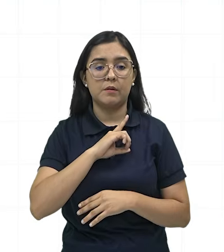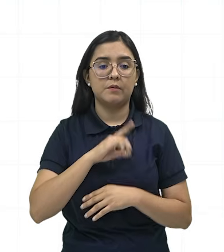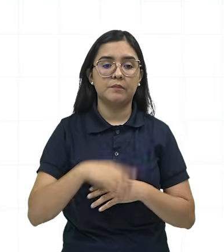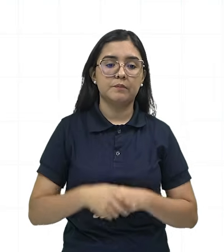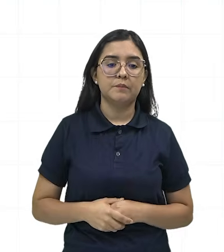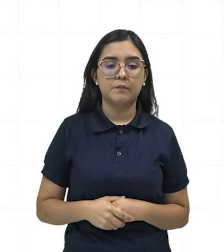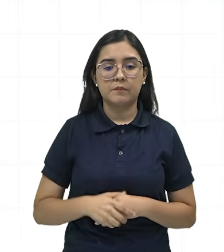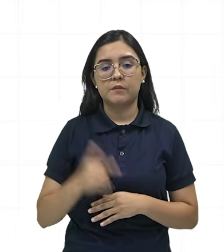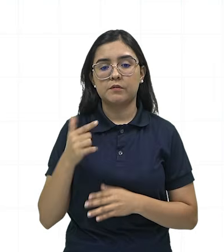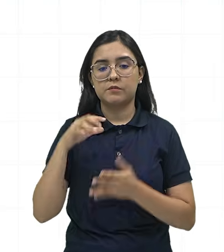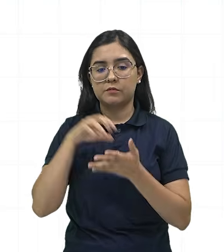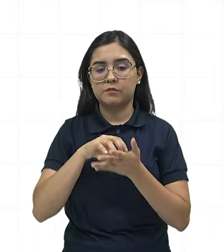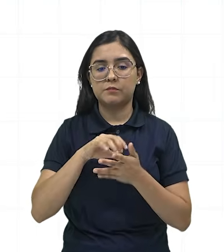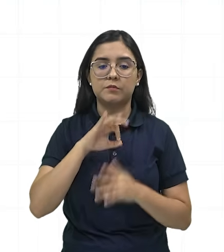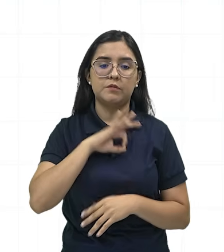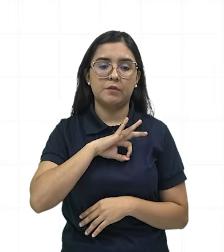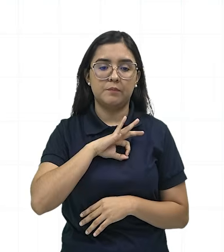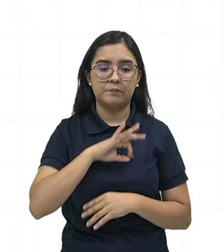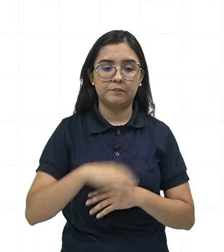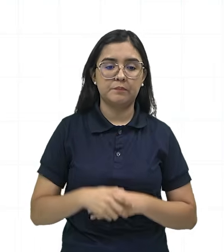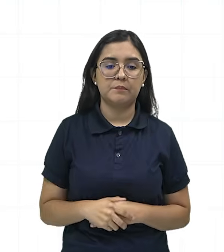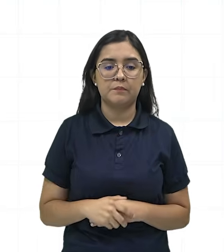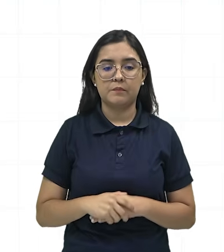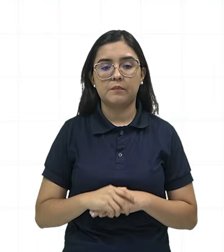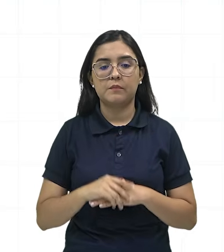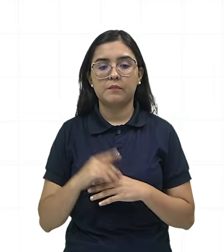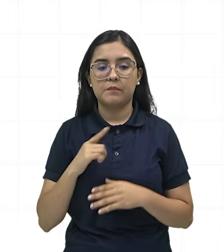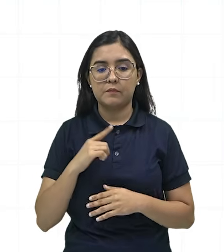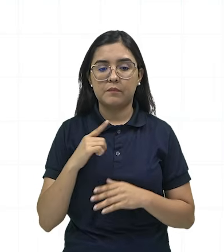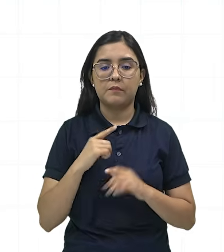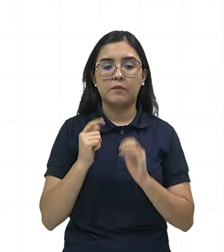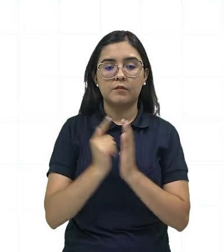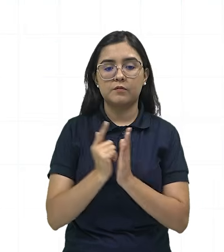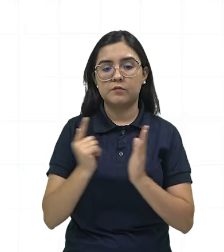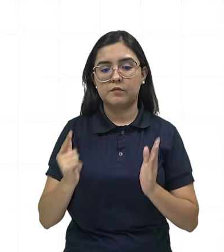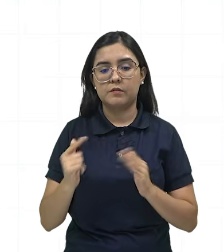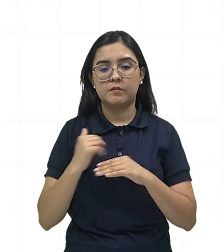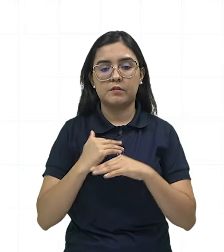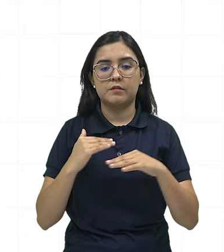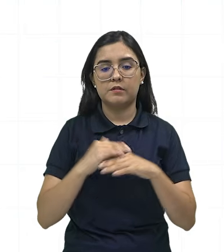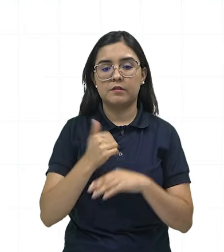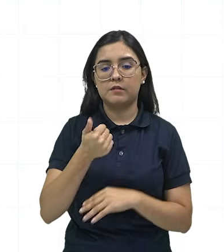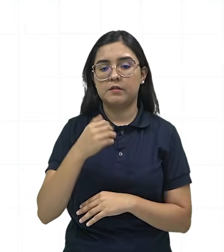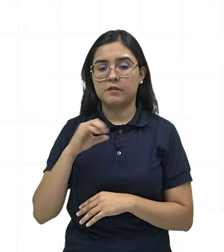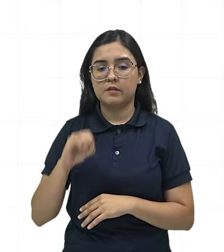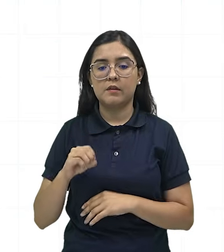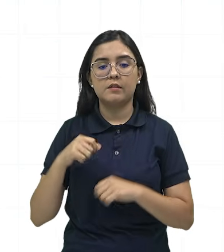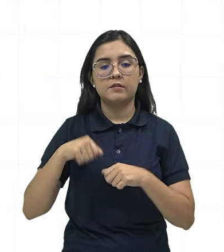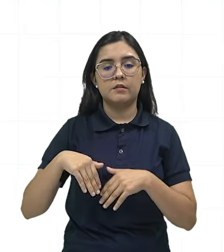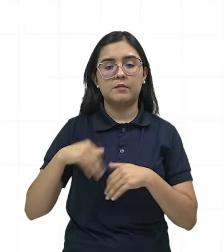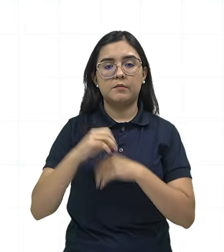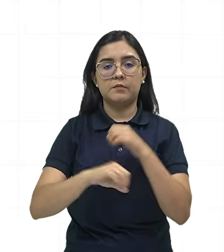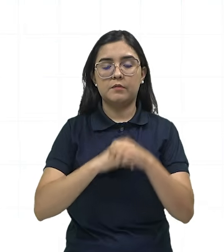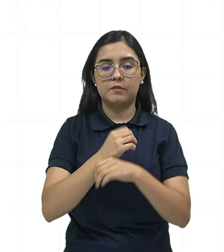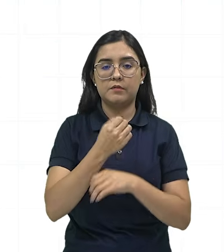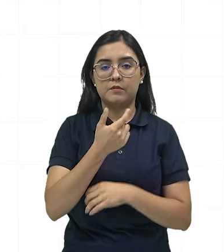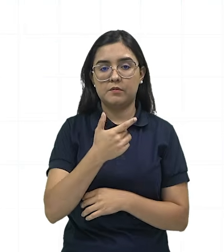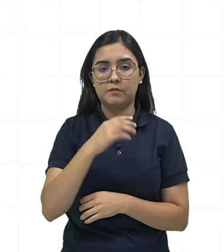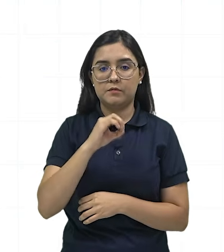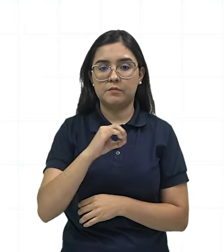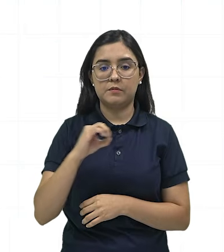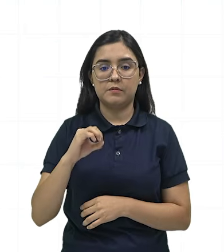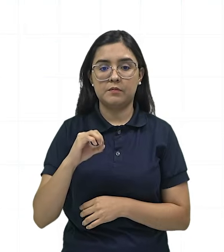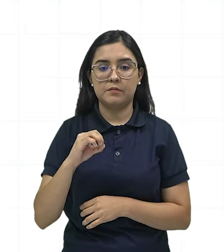Distrito Policial. Jornal da Cidade, 10 de setembro de 2004. Então, vocês